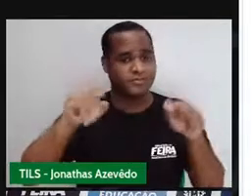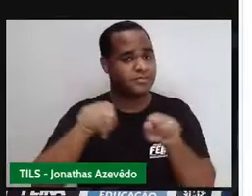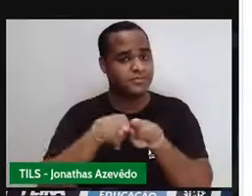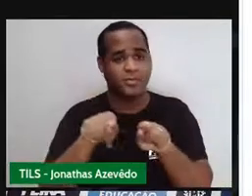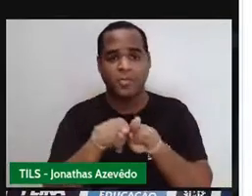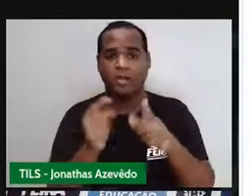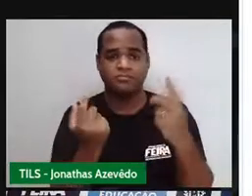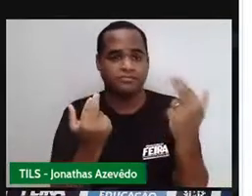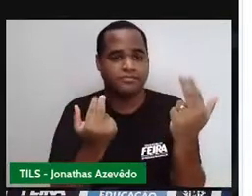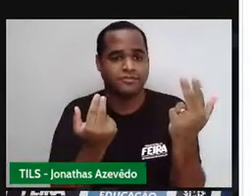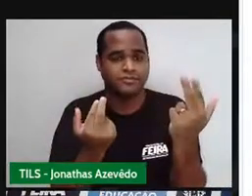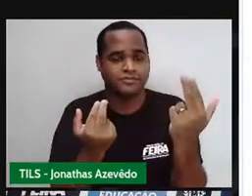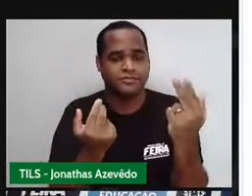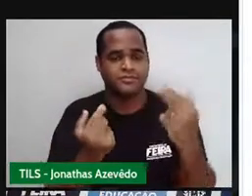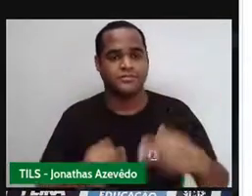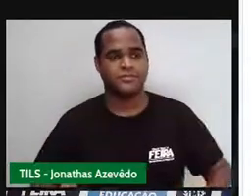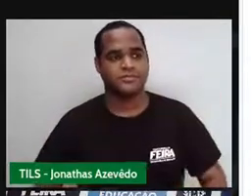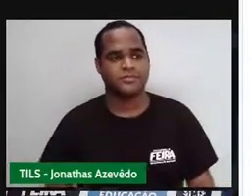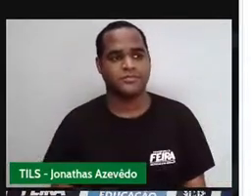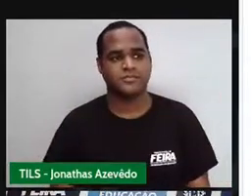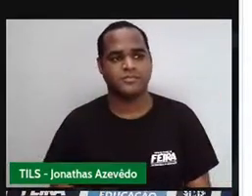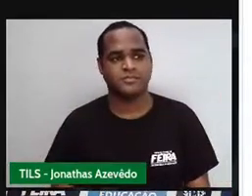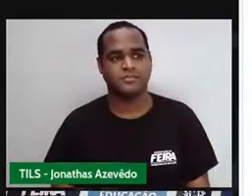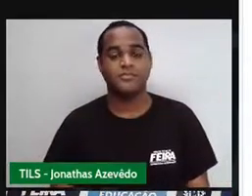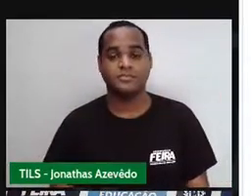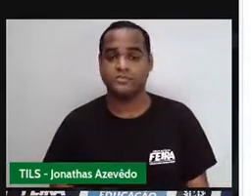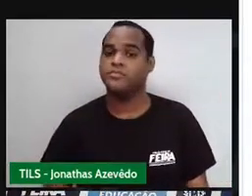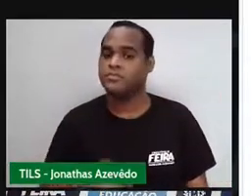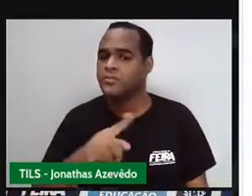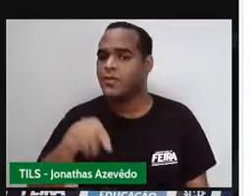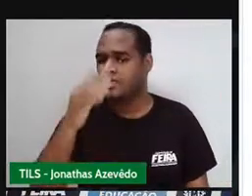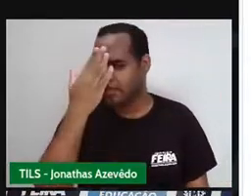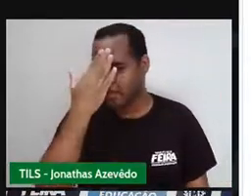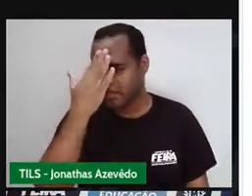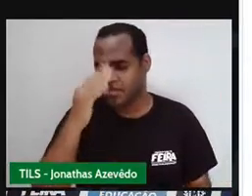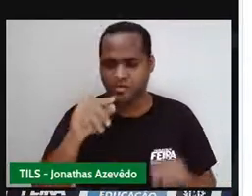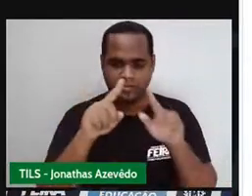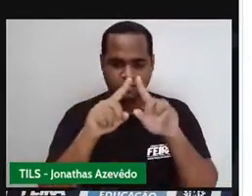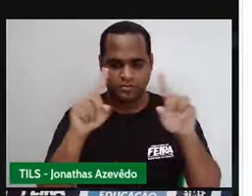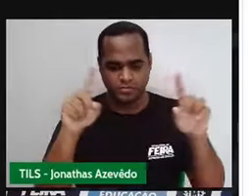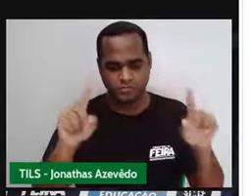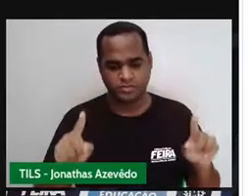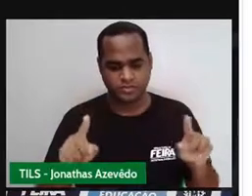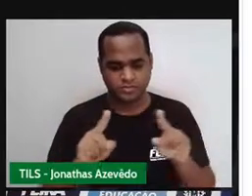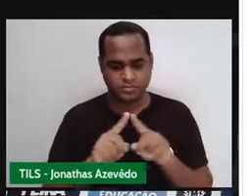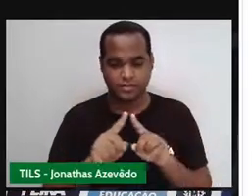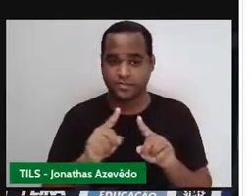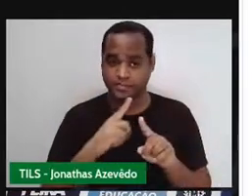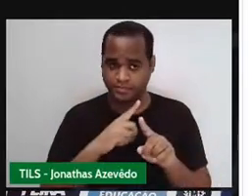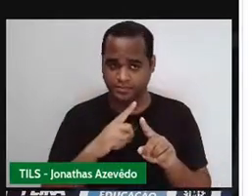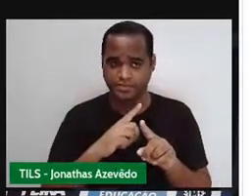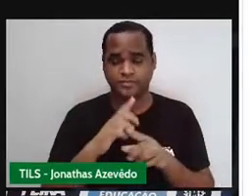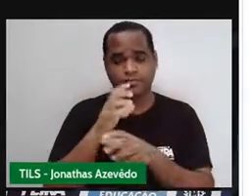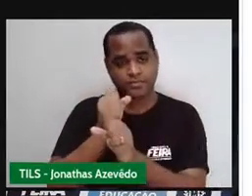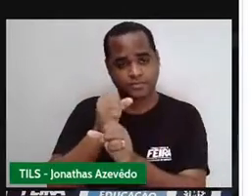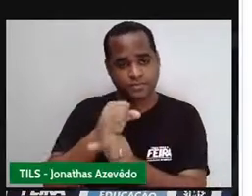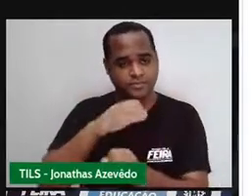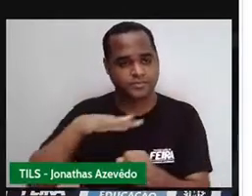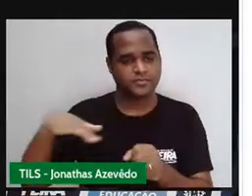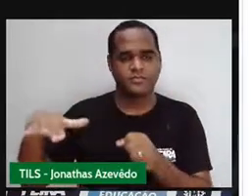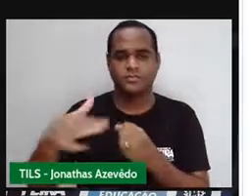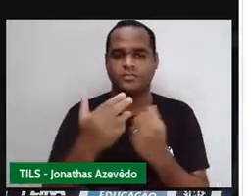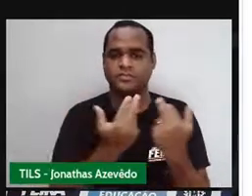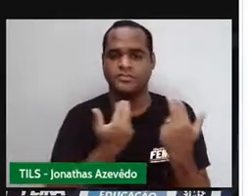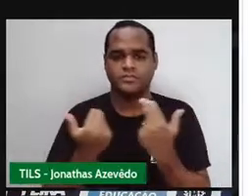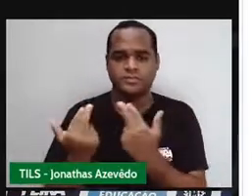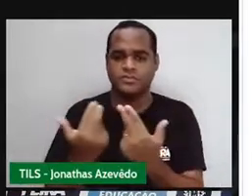também aqui quatro metros então e a gente sabe que não quadrado esses quatro lados são iguais então área de quadrada a gente também